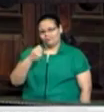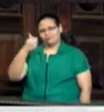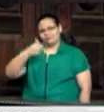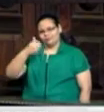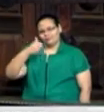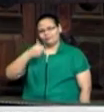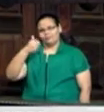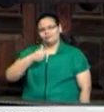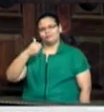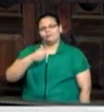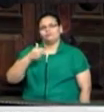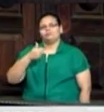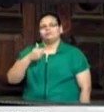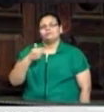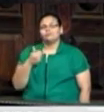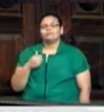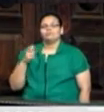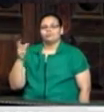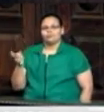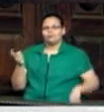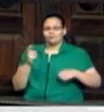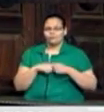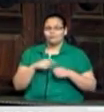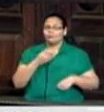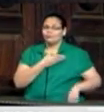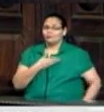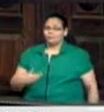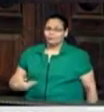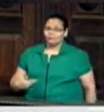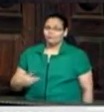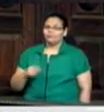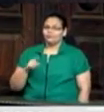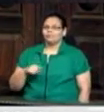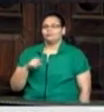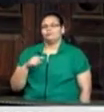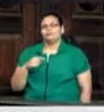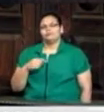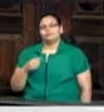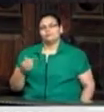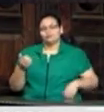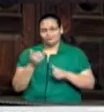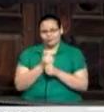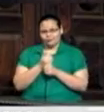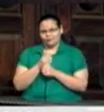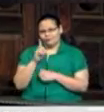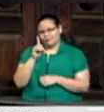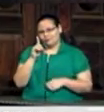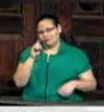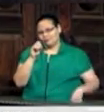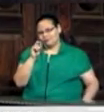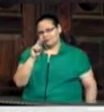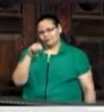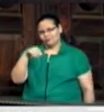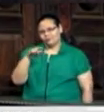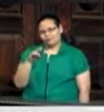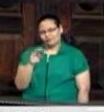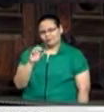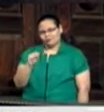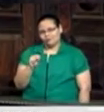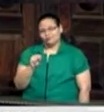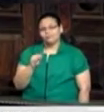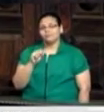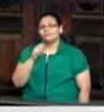em exercício está em exercício, mas sem